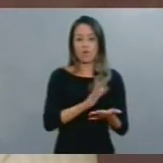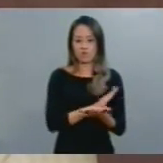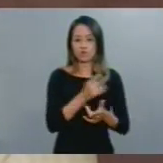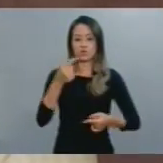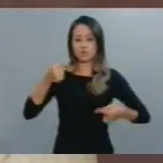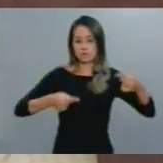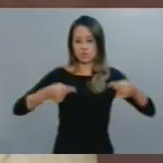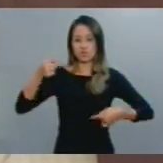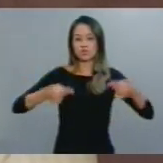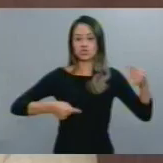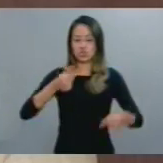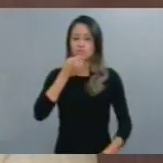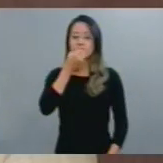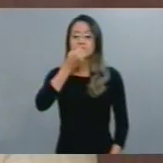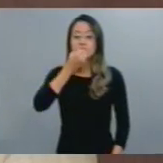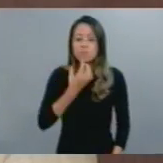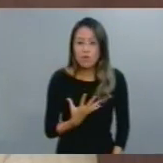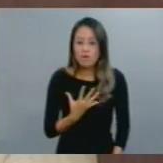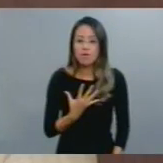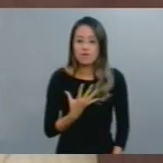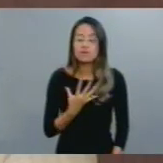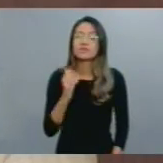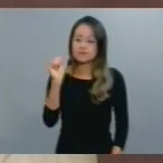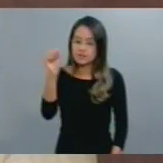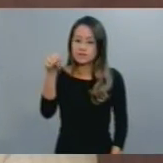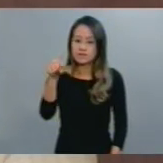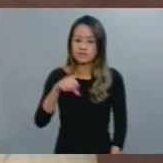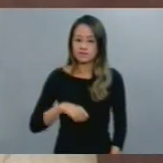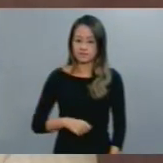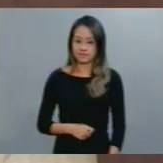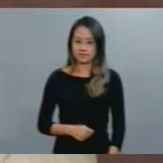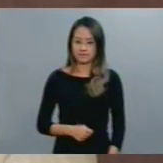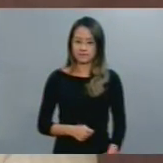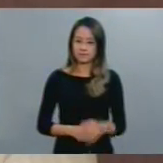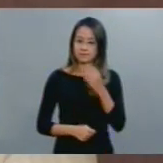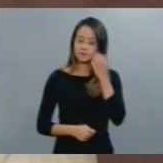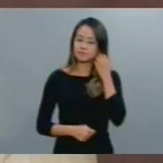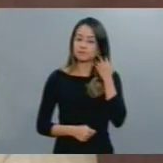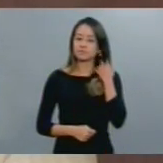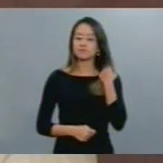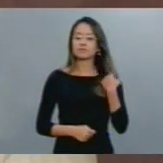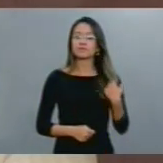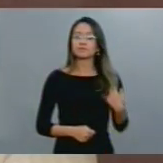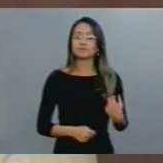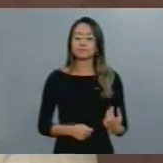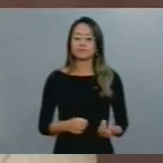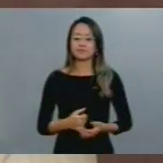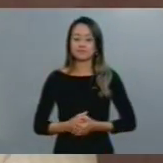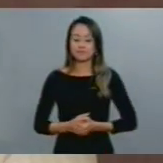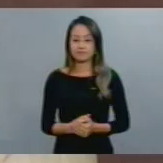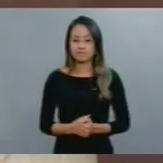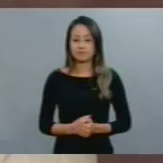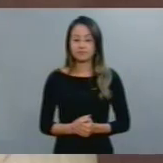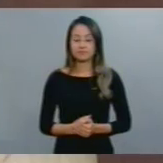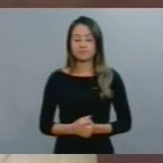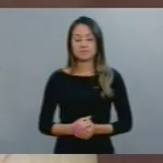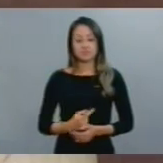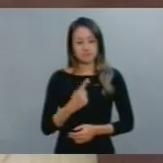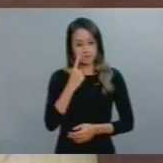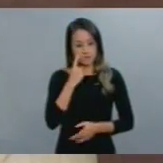o horizonte político de resolução dessa crise. Antes de passar aos apartes, mais uma